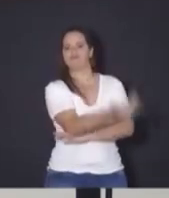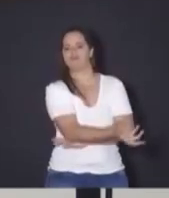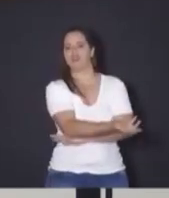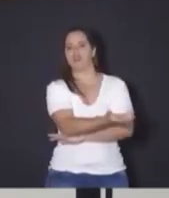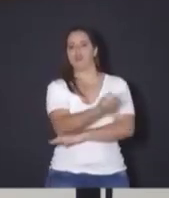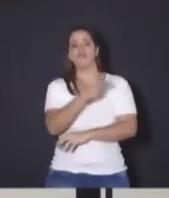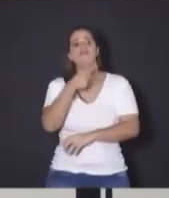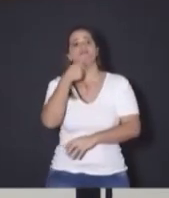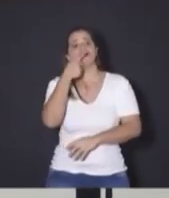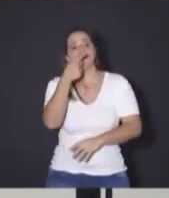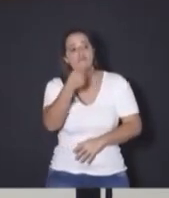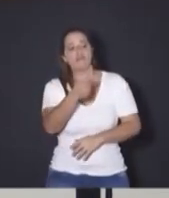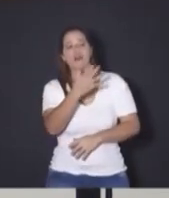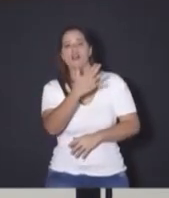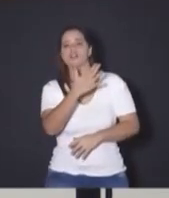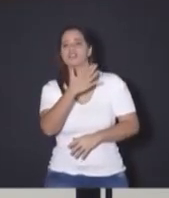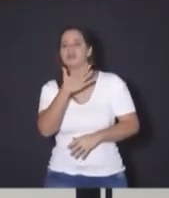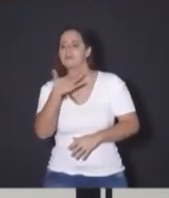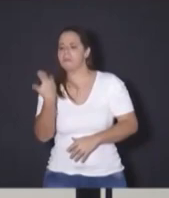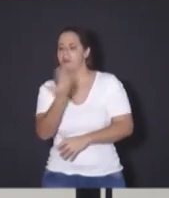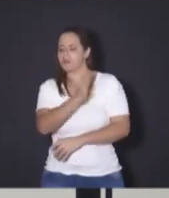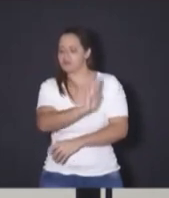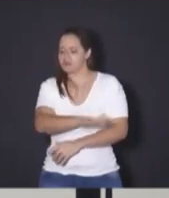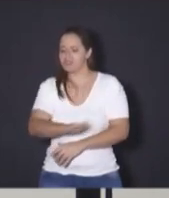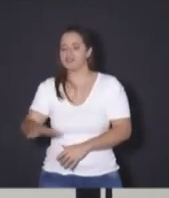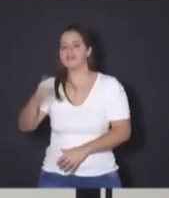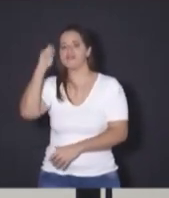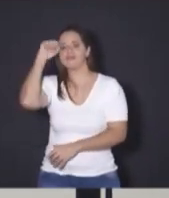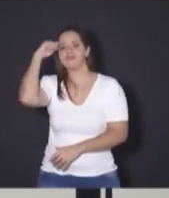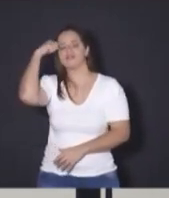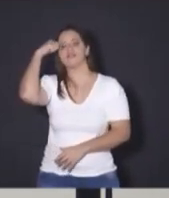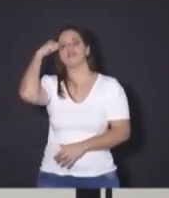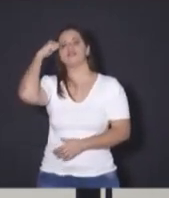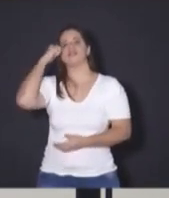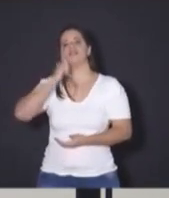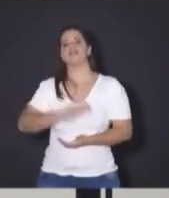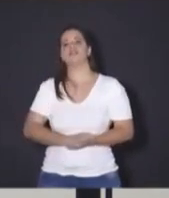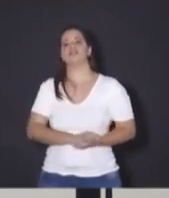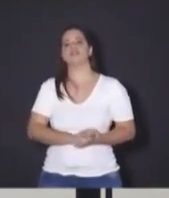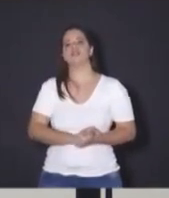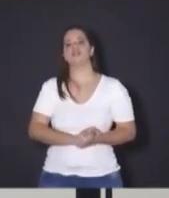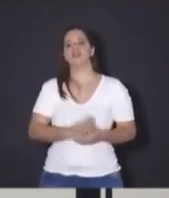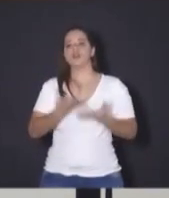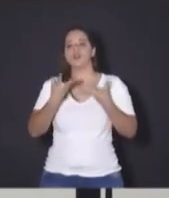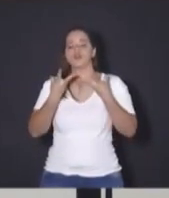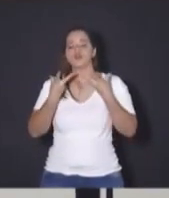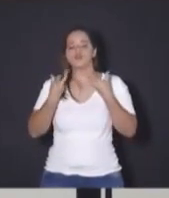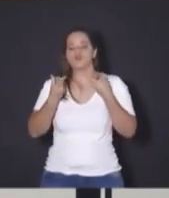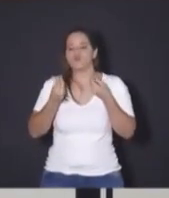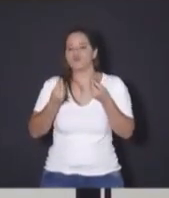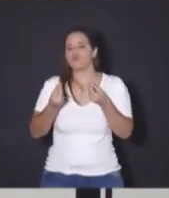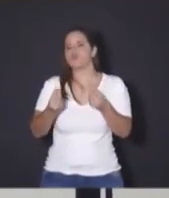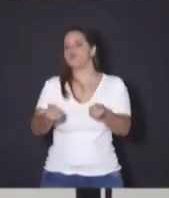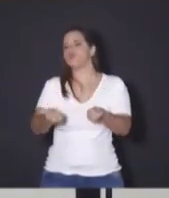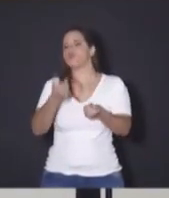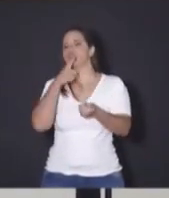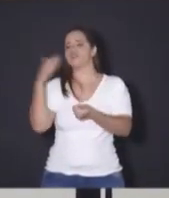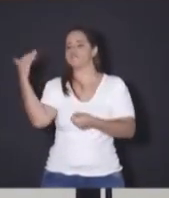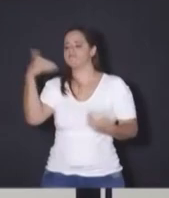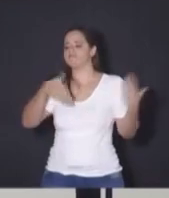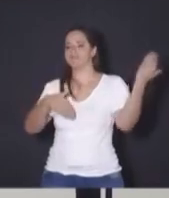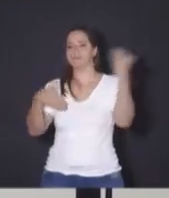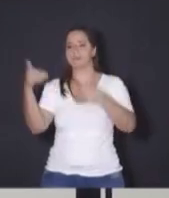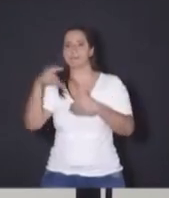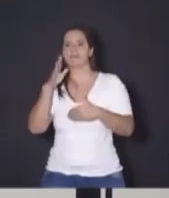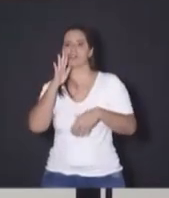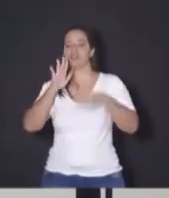a morte de tantas crianças negras, né? Muitas... Né, que vem, talvez,